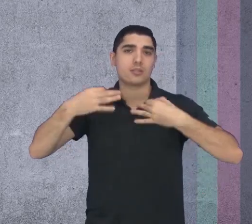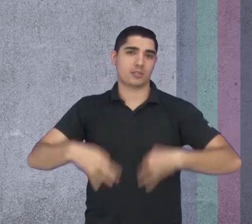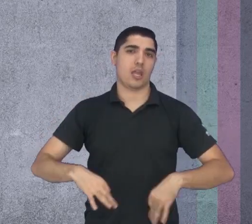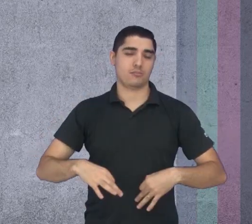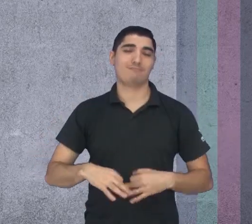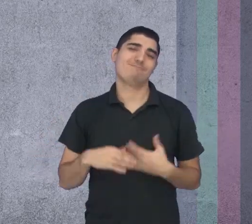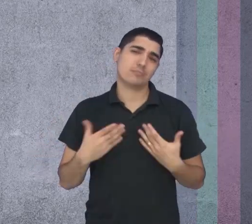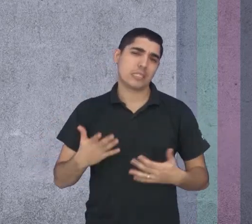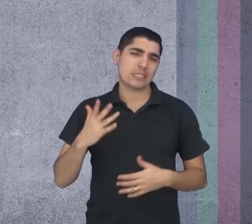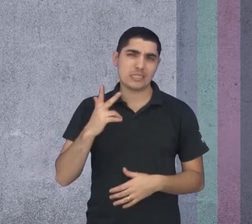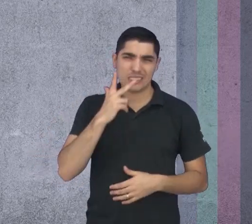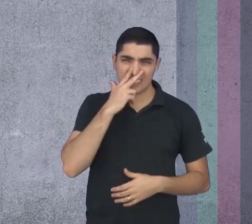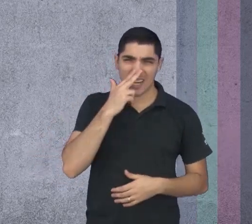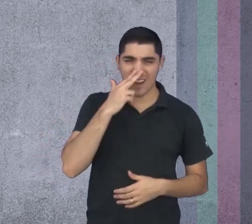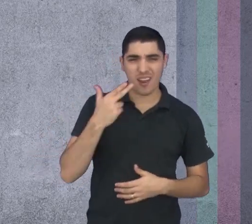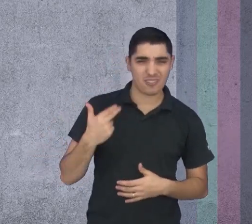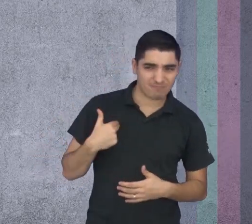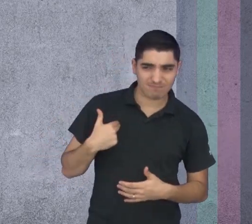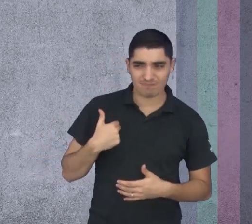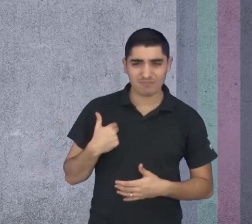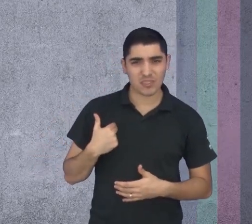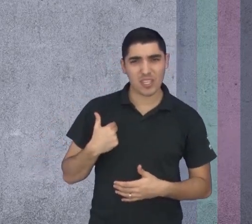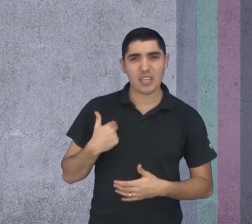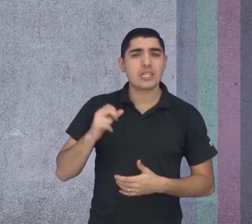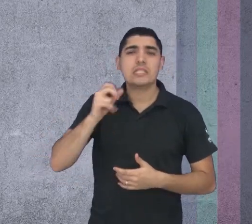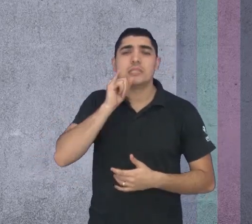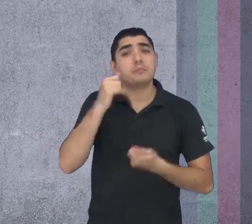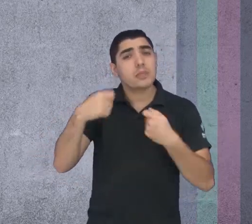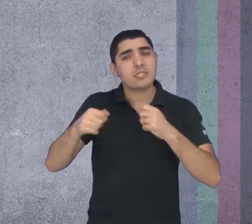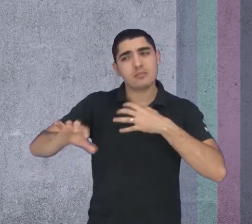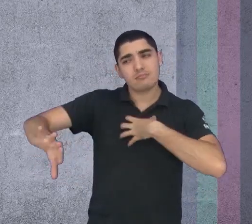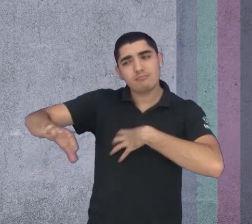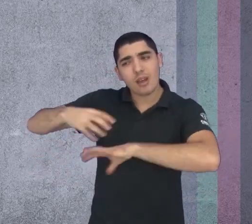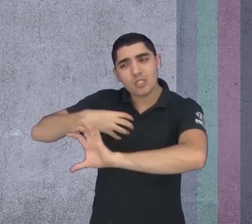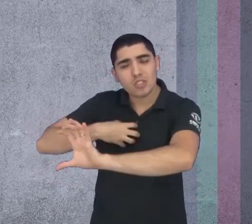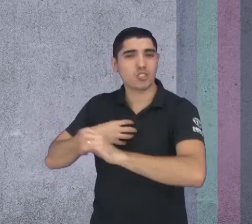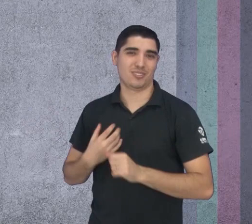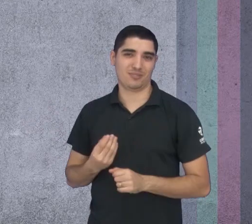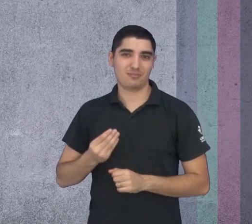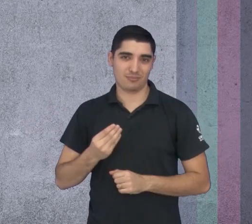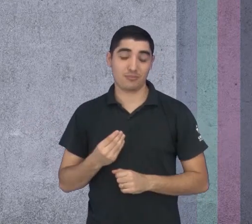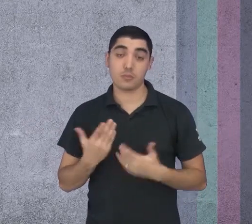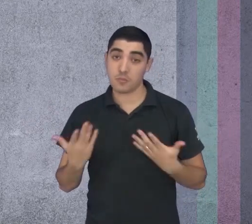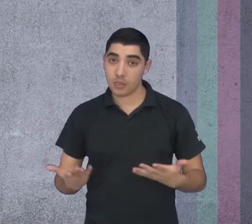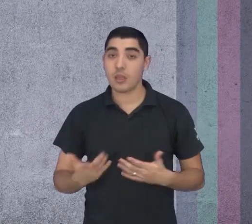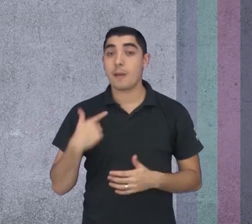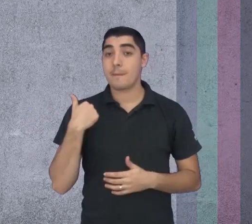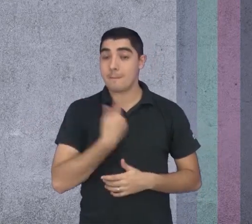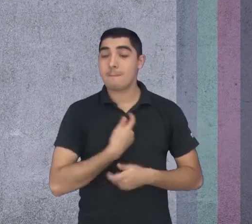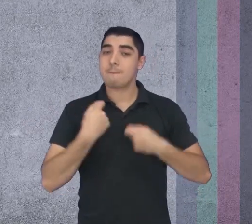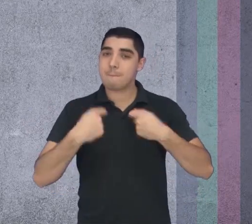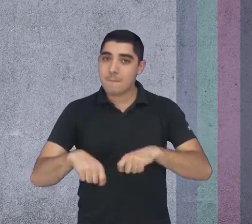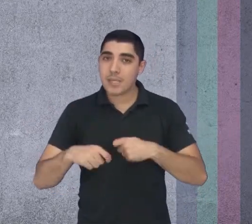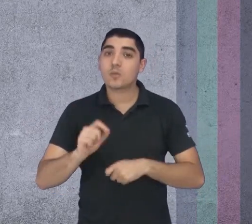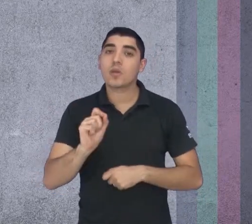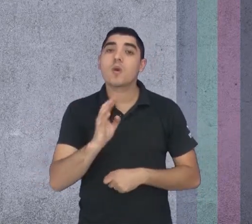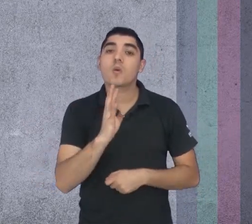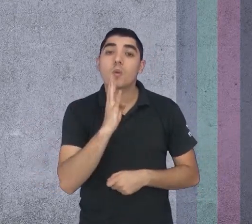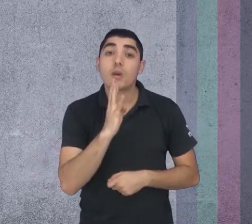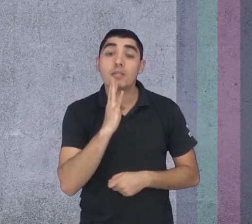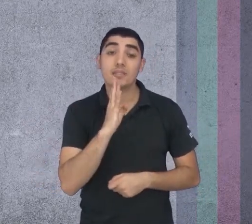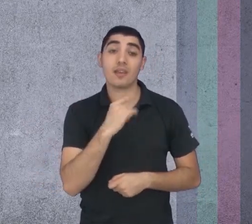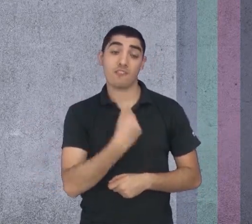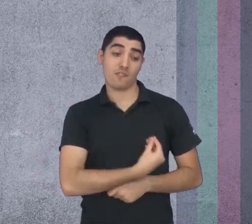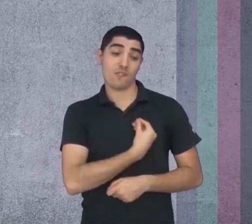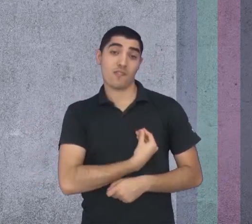tanto mesmo? Será que de repente, se eu estivesse no lugar dele, como que eu ia resolver isso? A gente também ter essa noção da realidade minha, da realidade